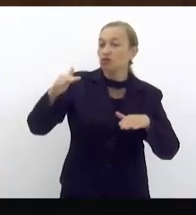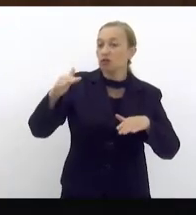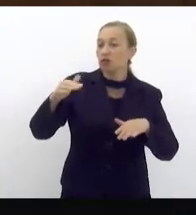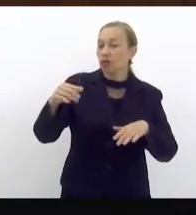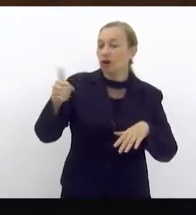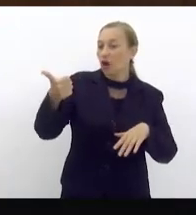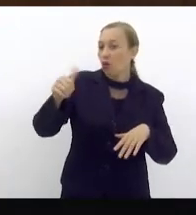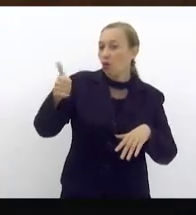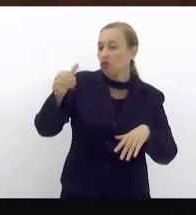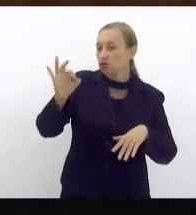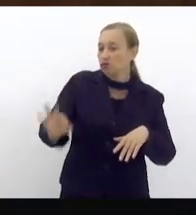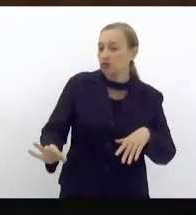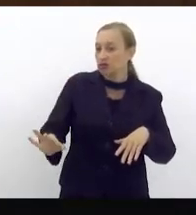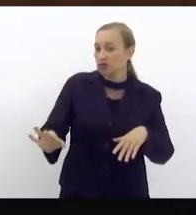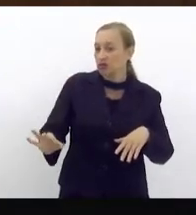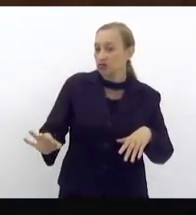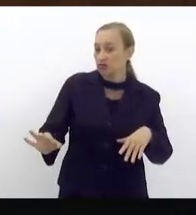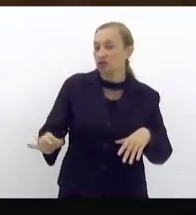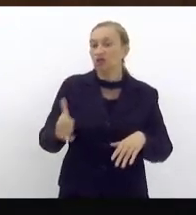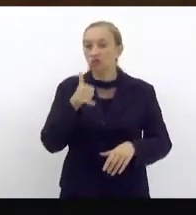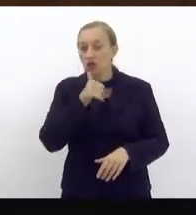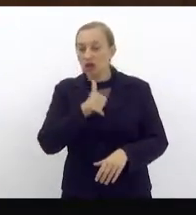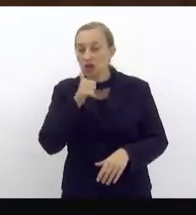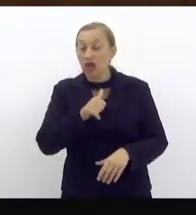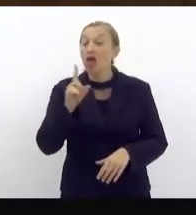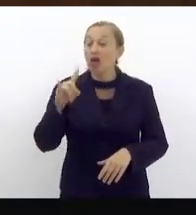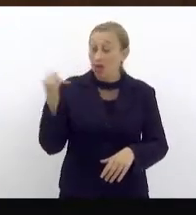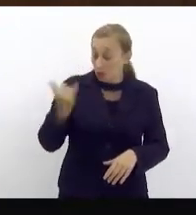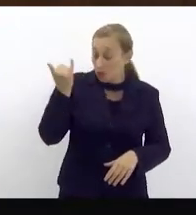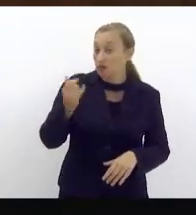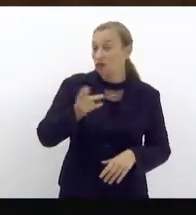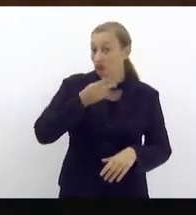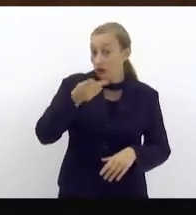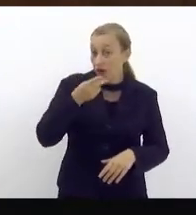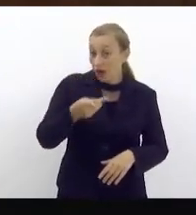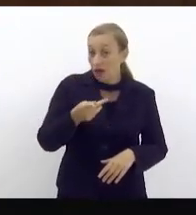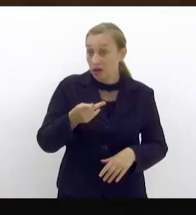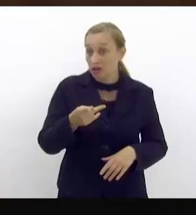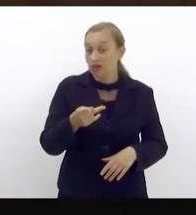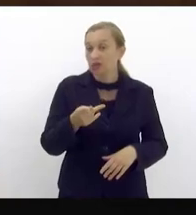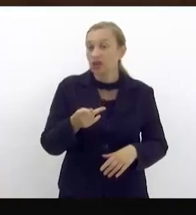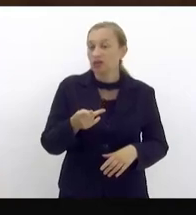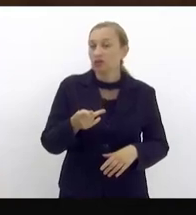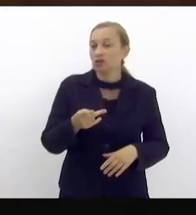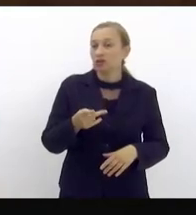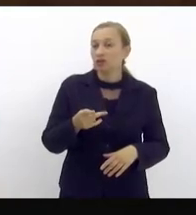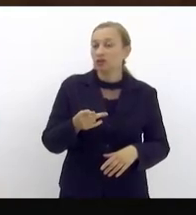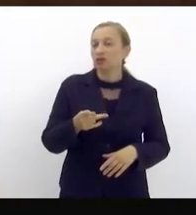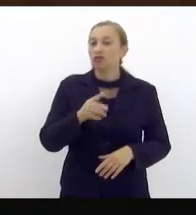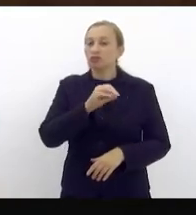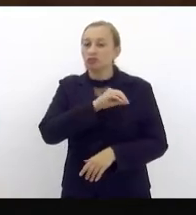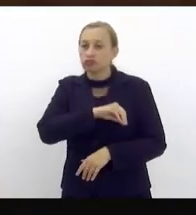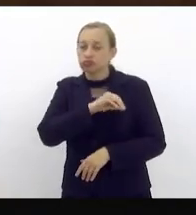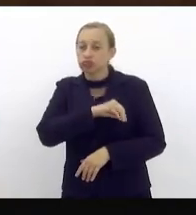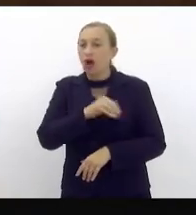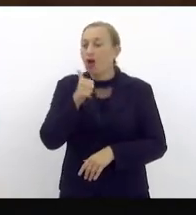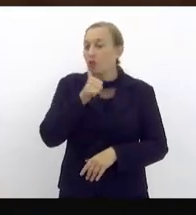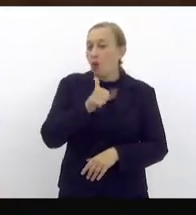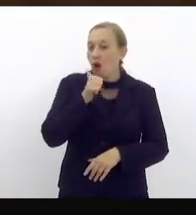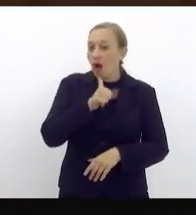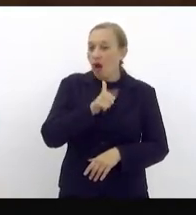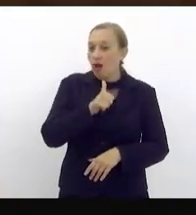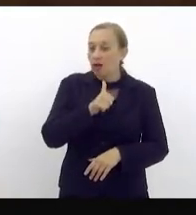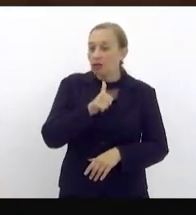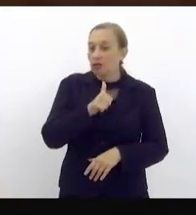11% entre as mulheres e aí é importante dizer que em termos de rendimentos as mulheres